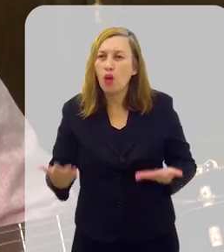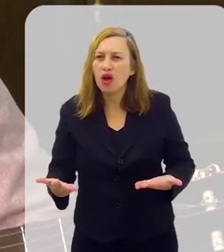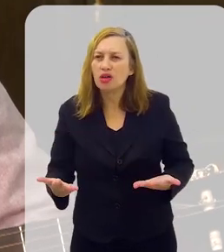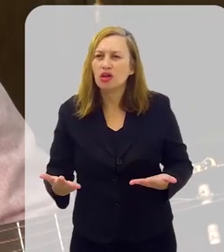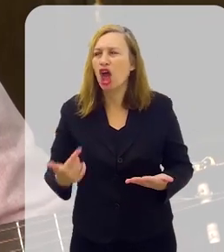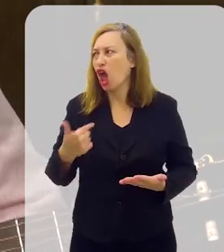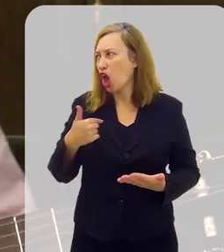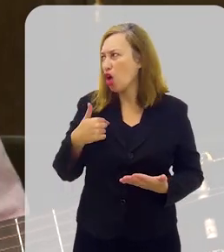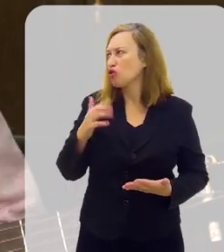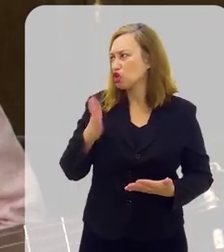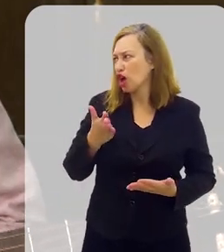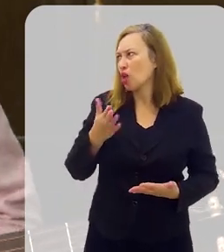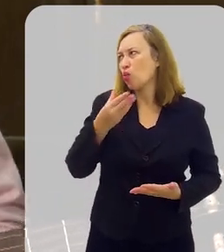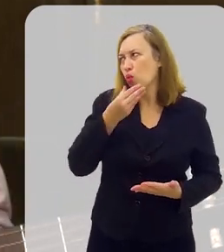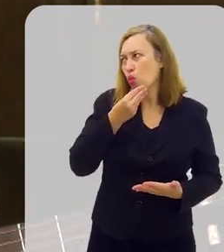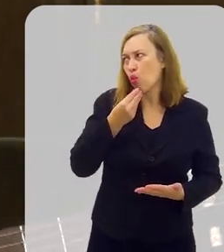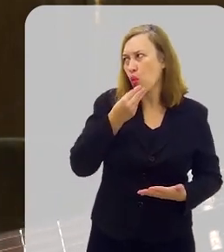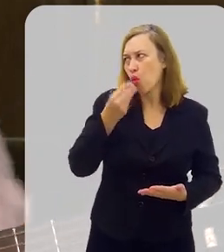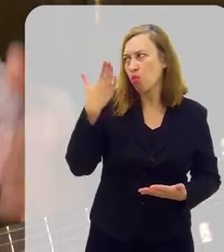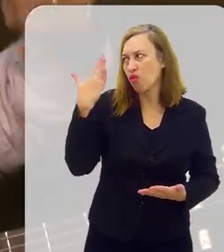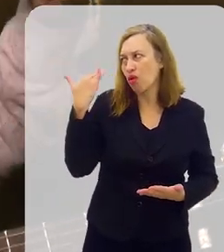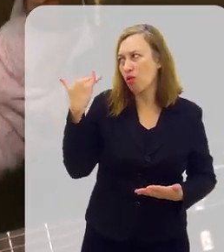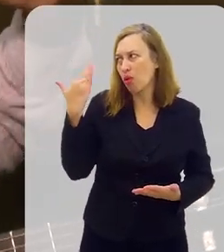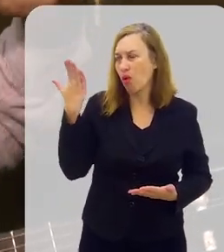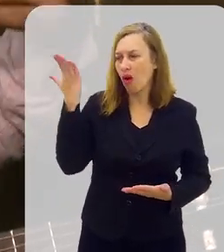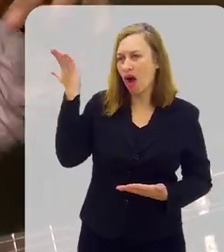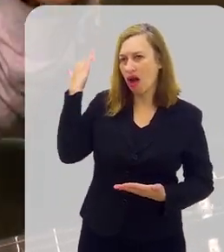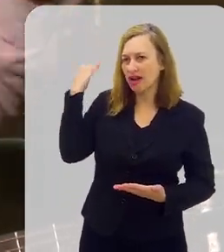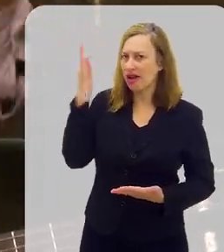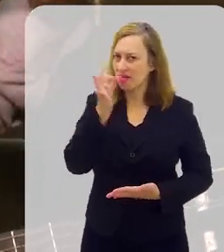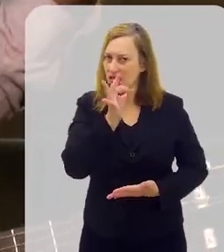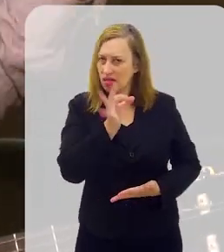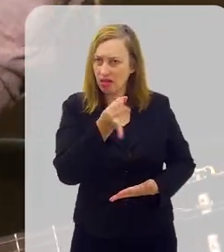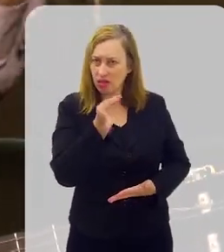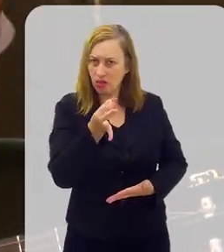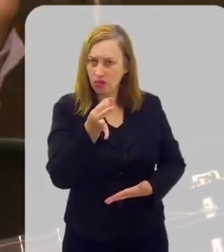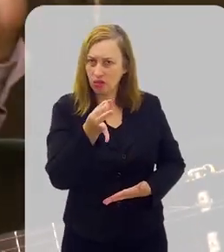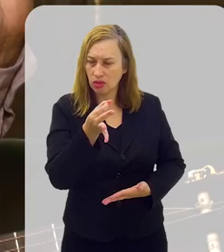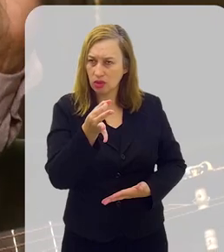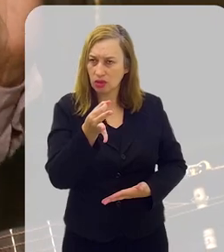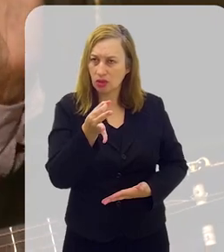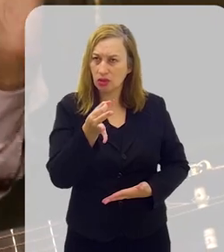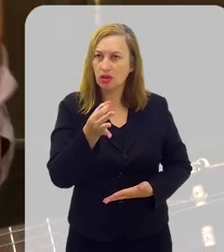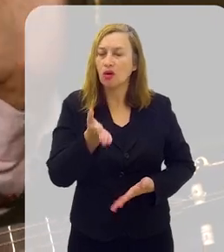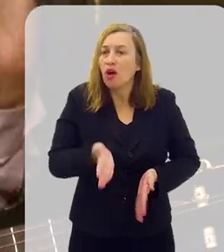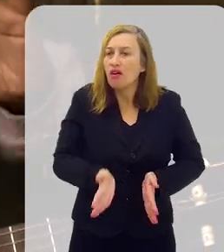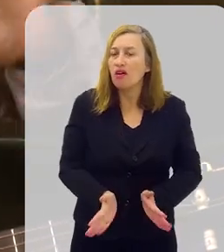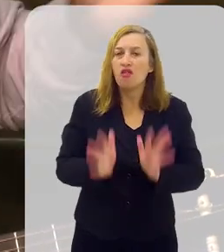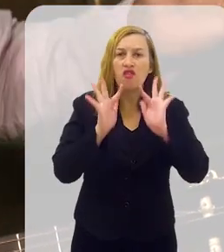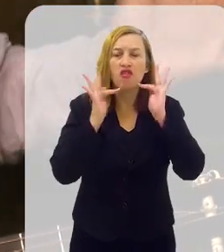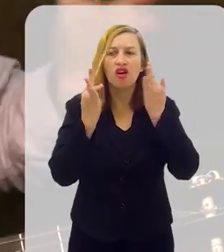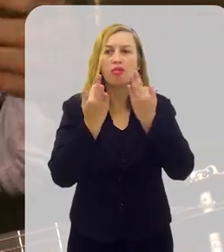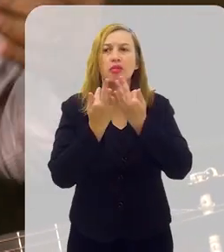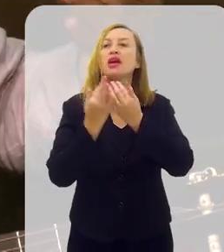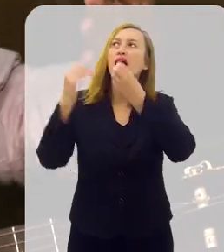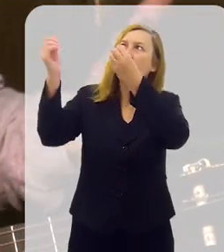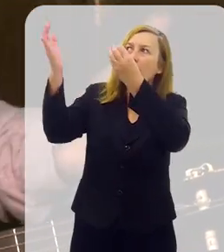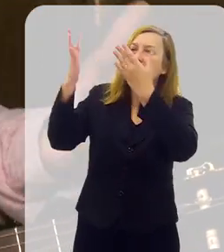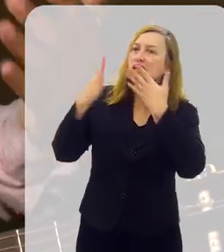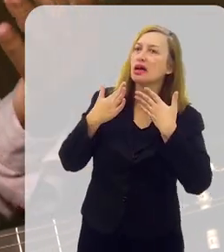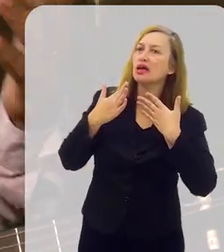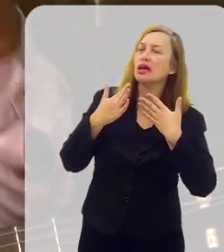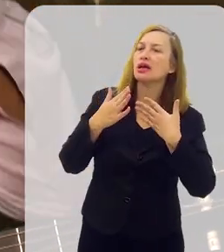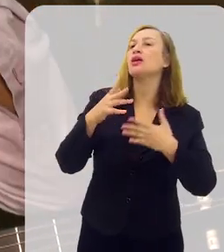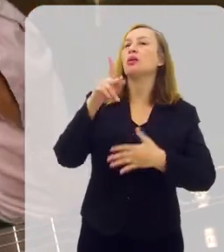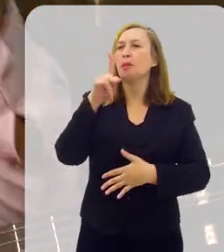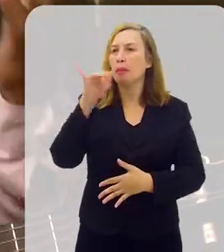do Senhor é a nossa força. Quando eu já era um cara bem sucedido. Sim. Lá atrás. Sim. Certo? Porque nasci numa